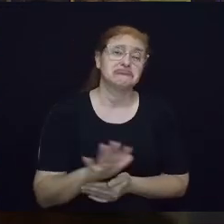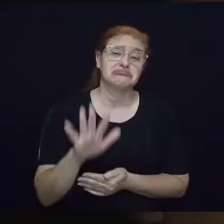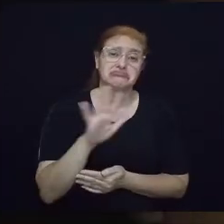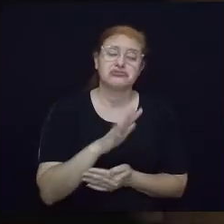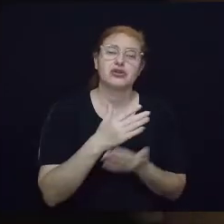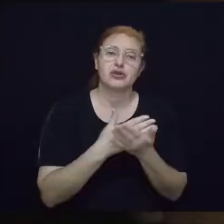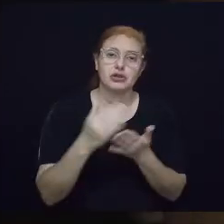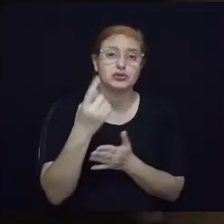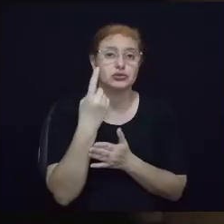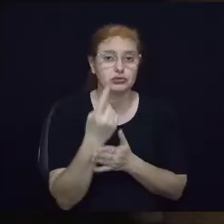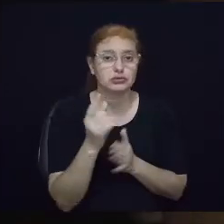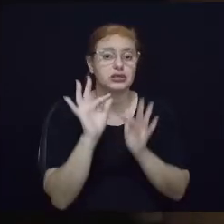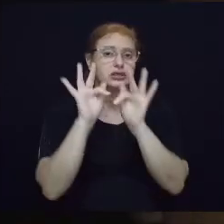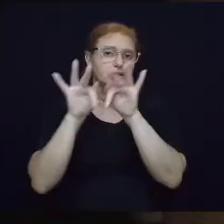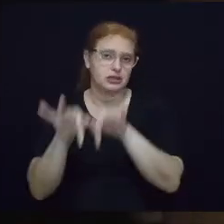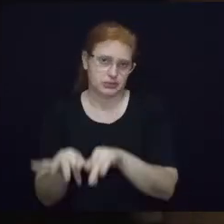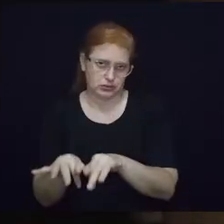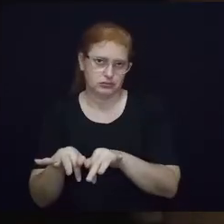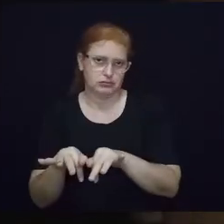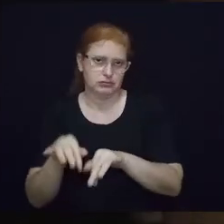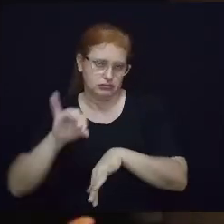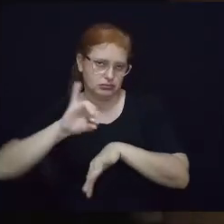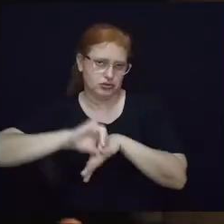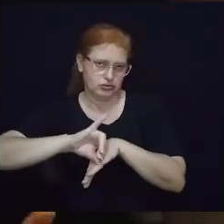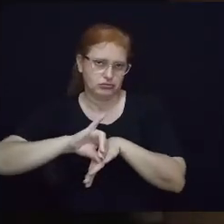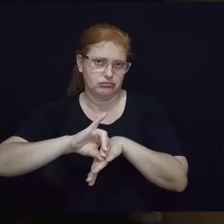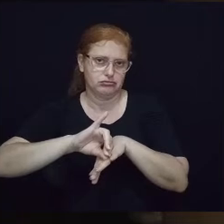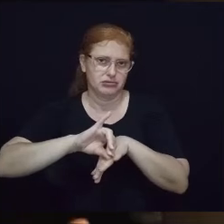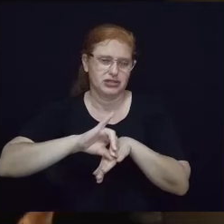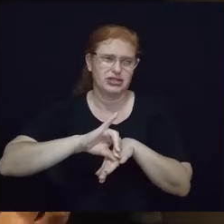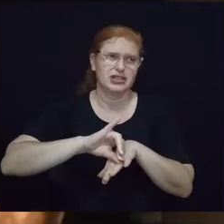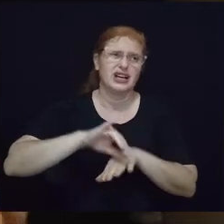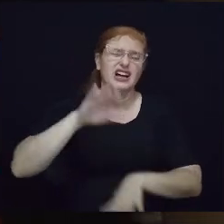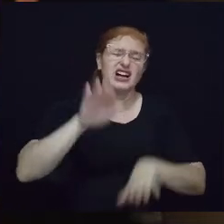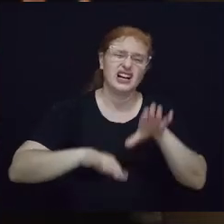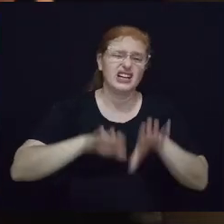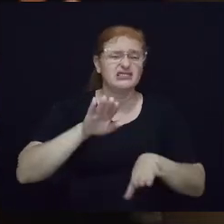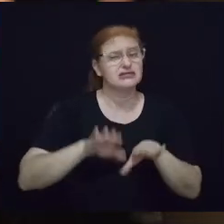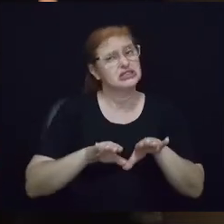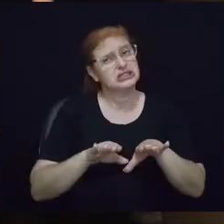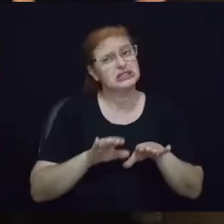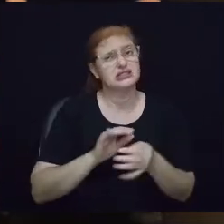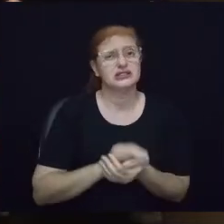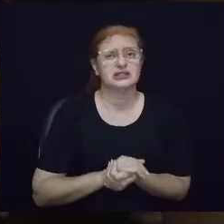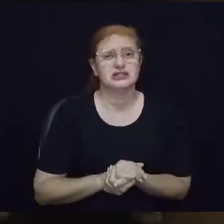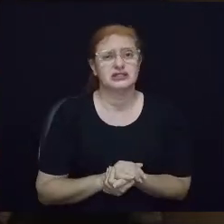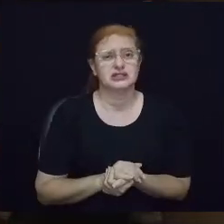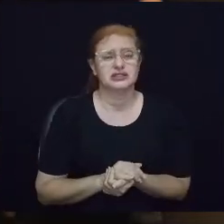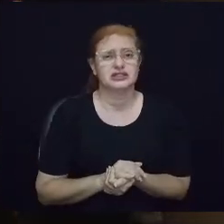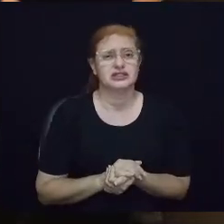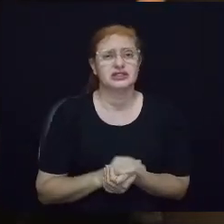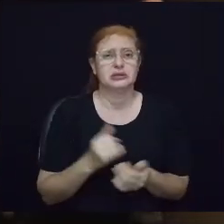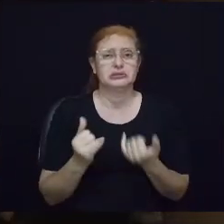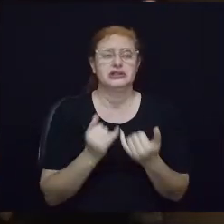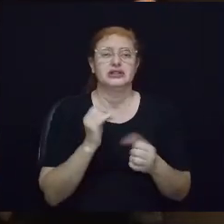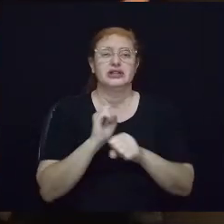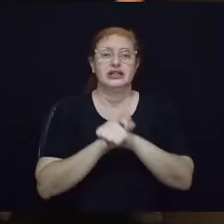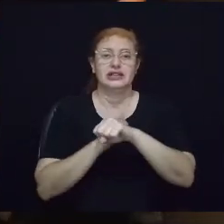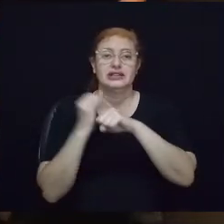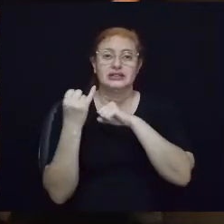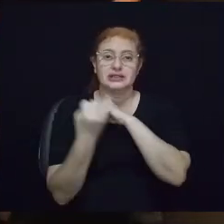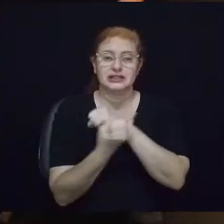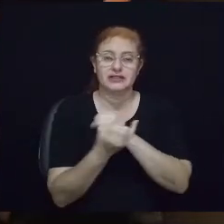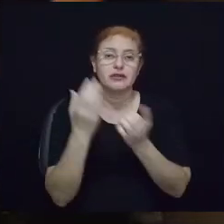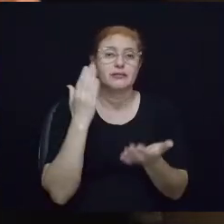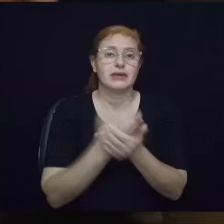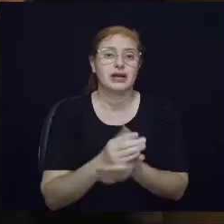Geralmente começo uma e termino. Ocasionalmente, às vezes, quando por exemplo, no caso do arquipélago, ele ficou parado um tempo,